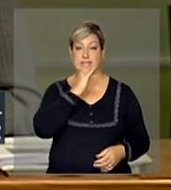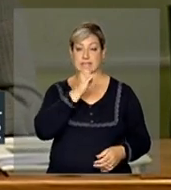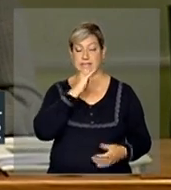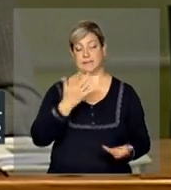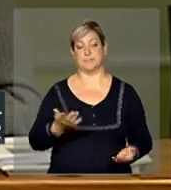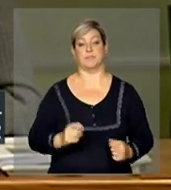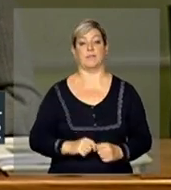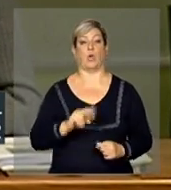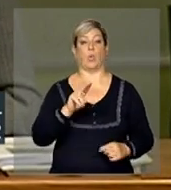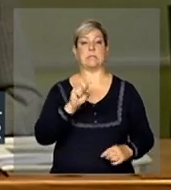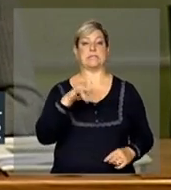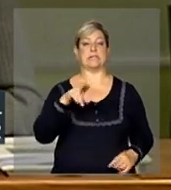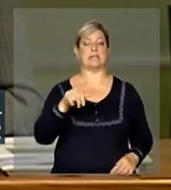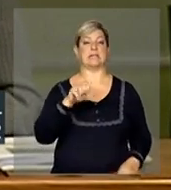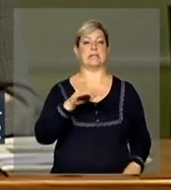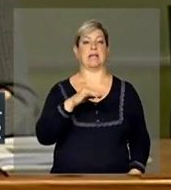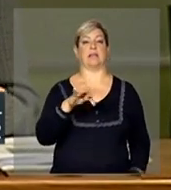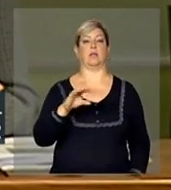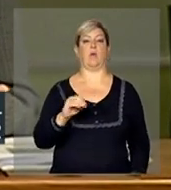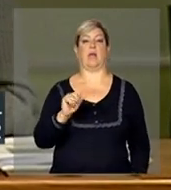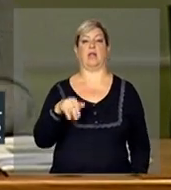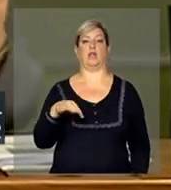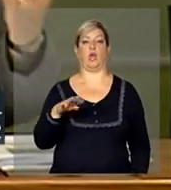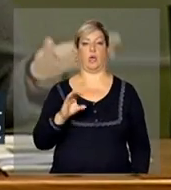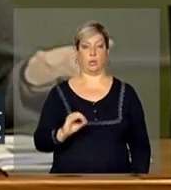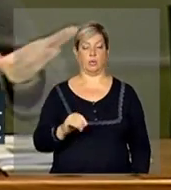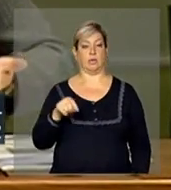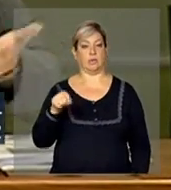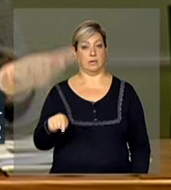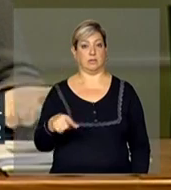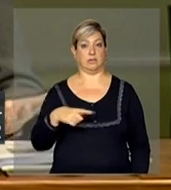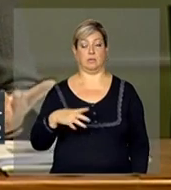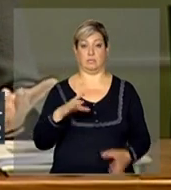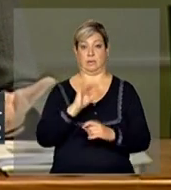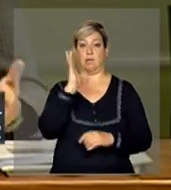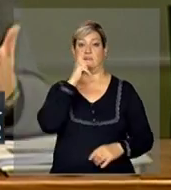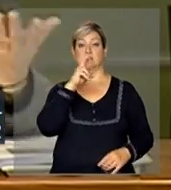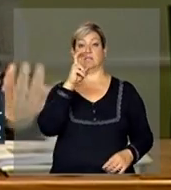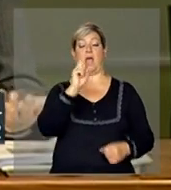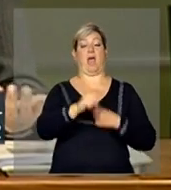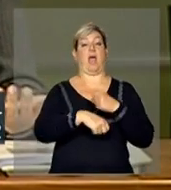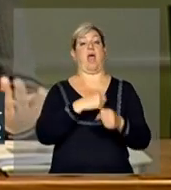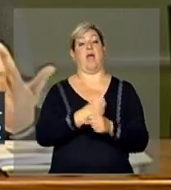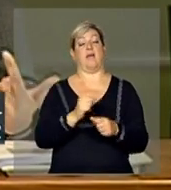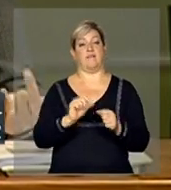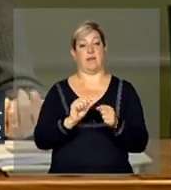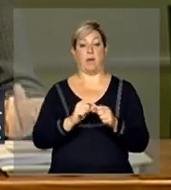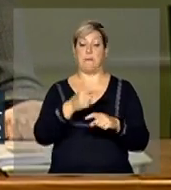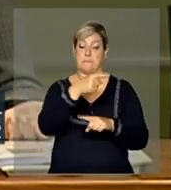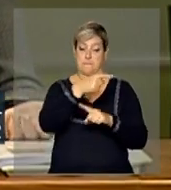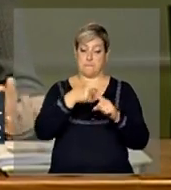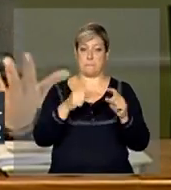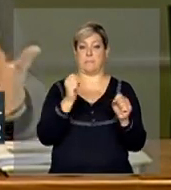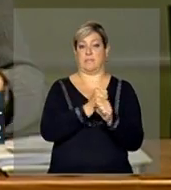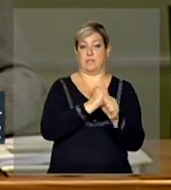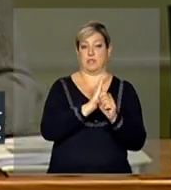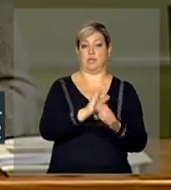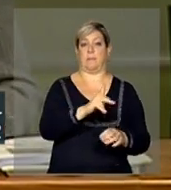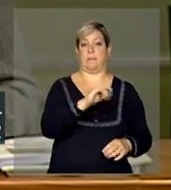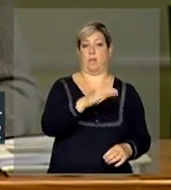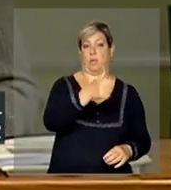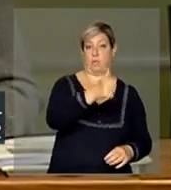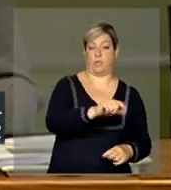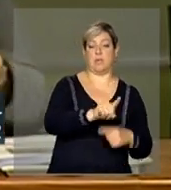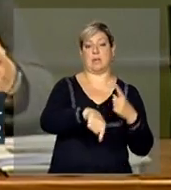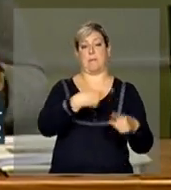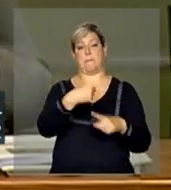caso da usina de Santo Antônio, uma usina que leva 5 anos para fazer. Uma parte dela se realizou no PAC 1, outra parte no